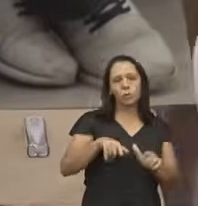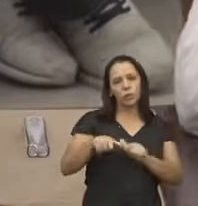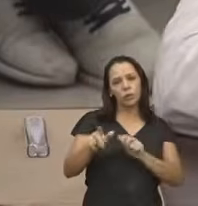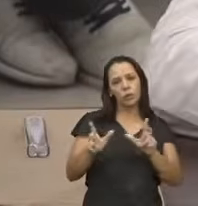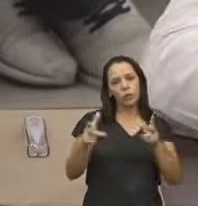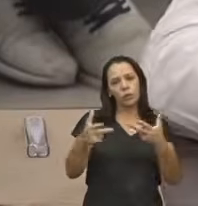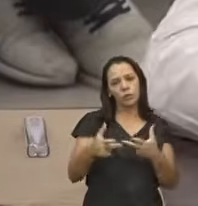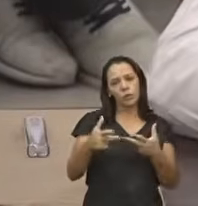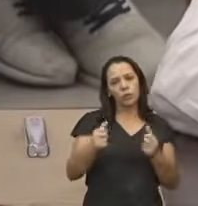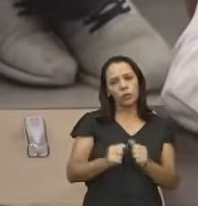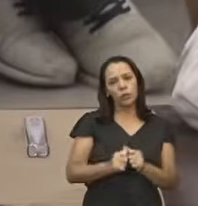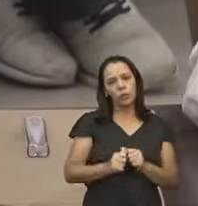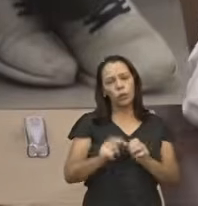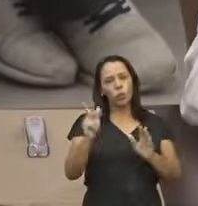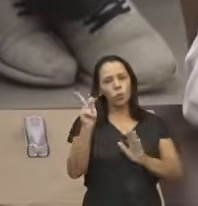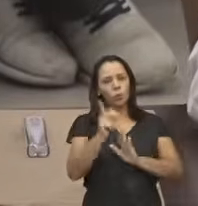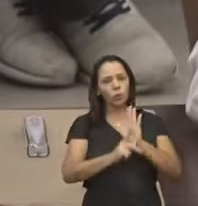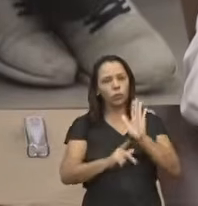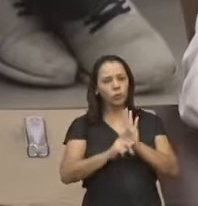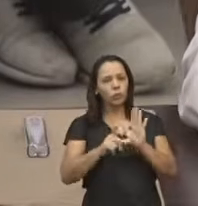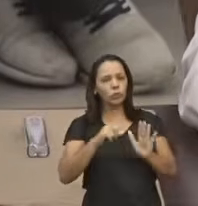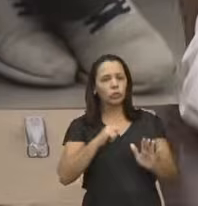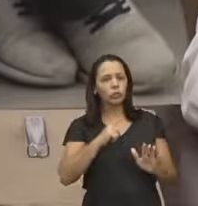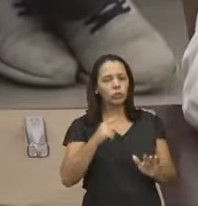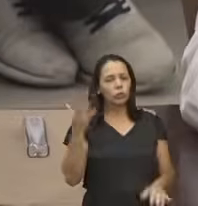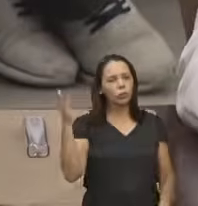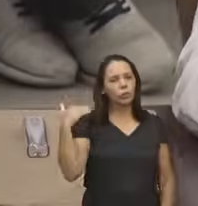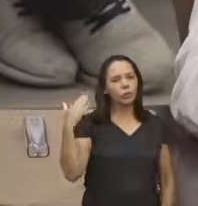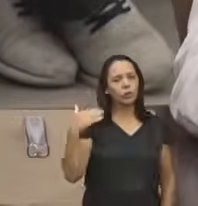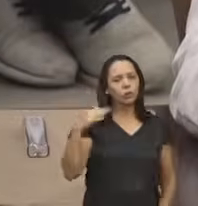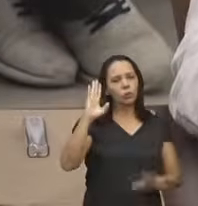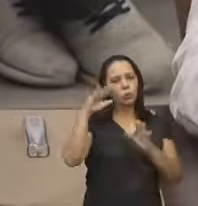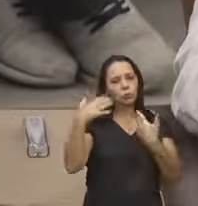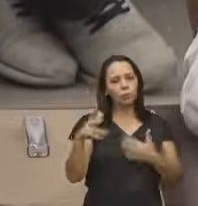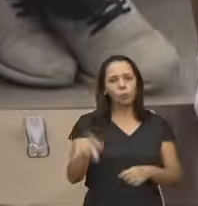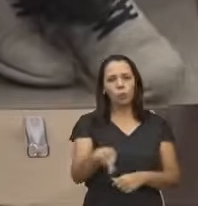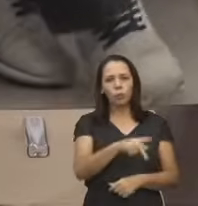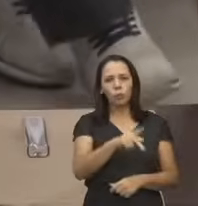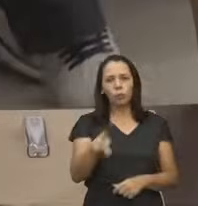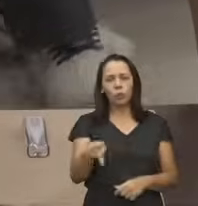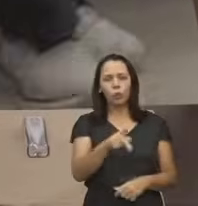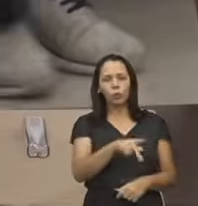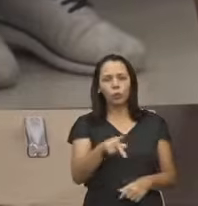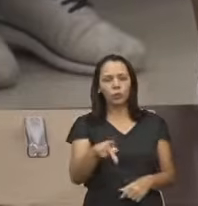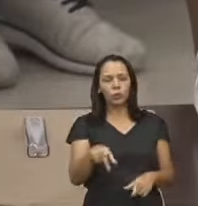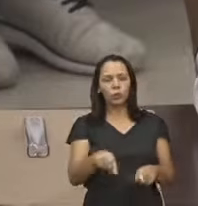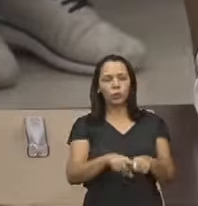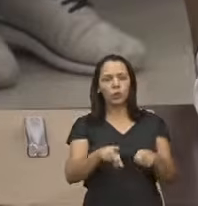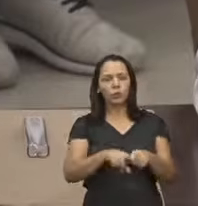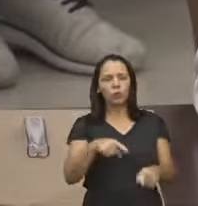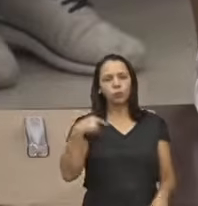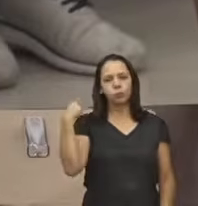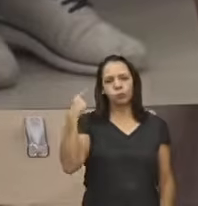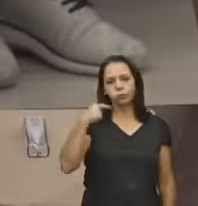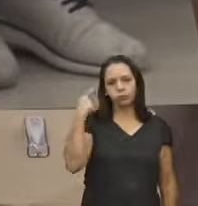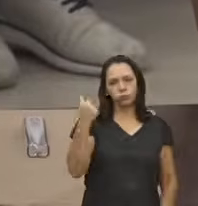dos projetos era homenagear os professores da rede municipal de educação e os advogados. E aí eu